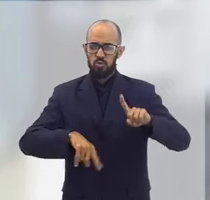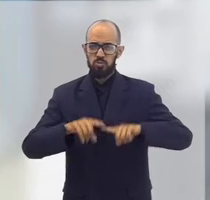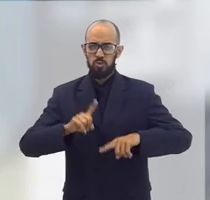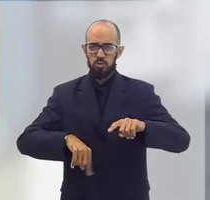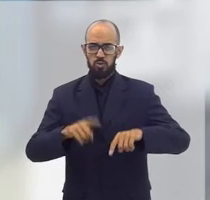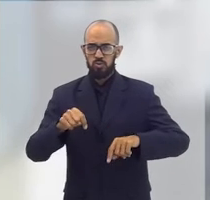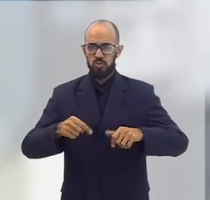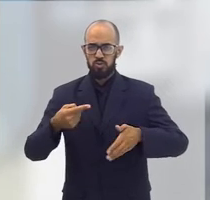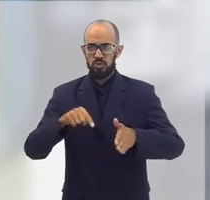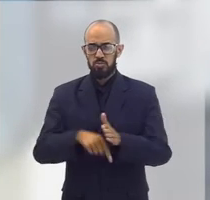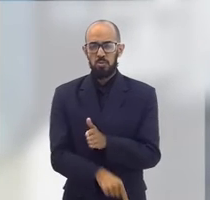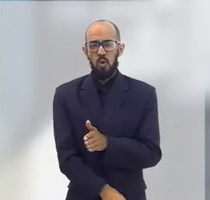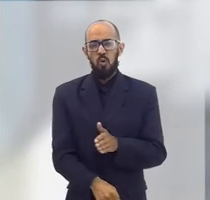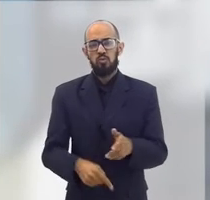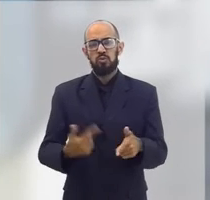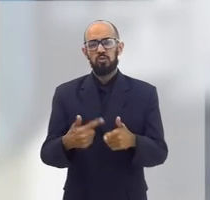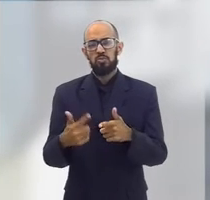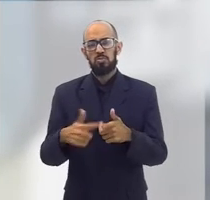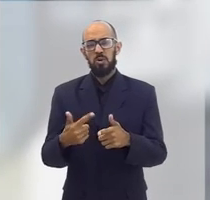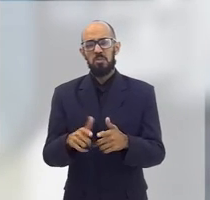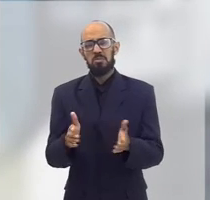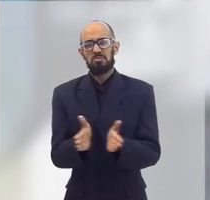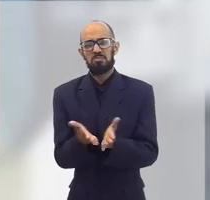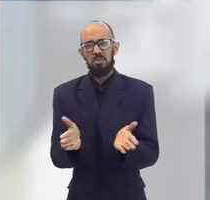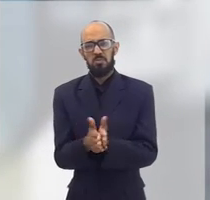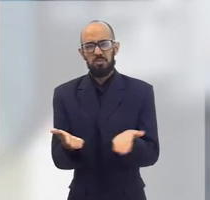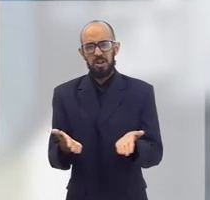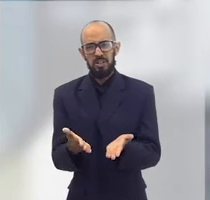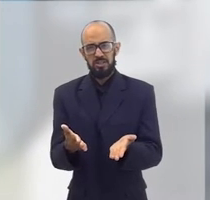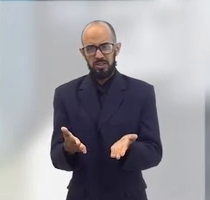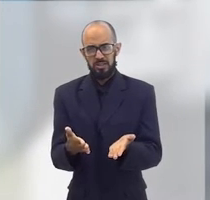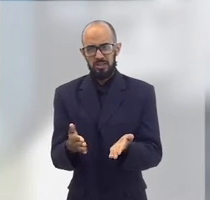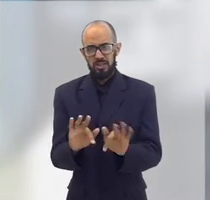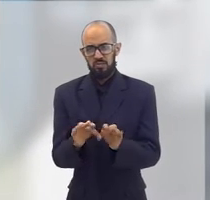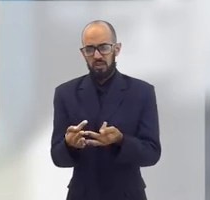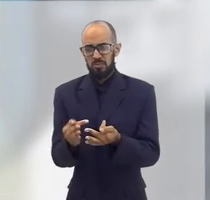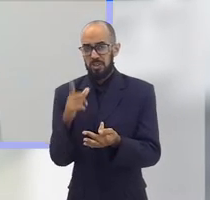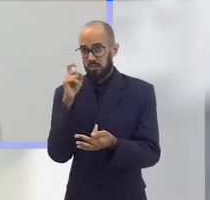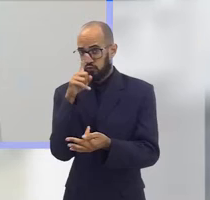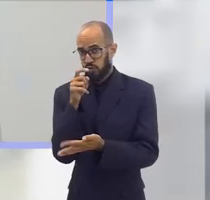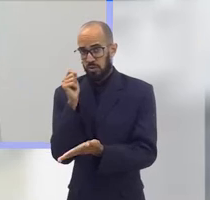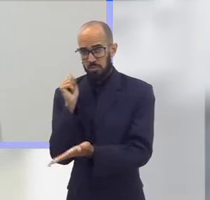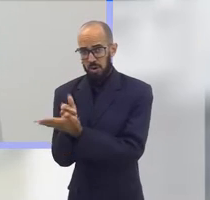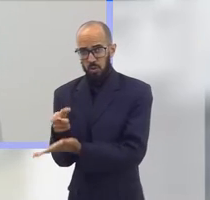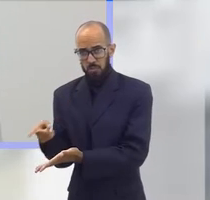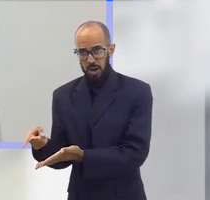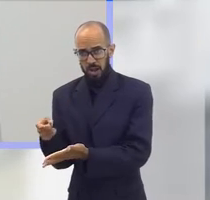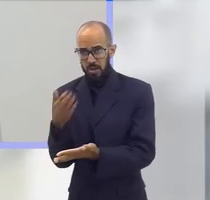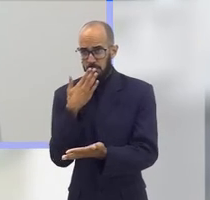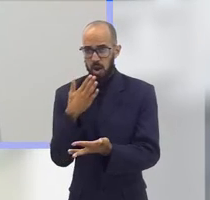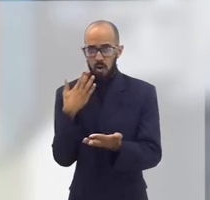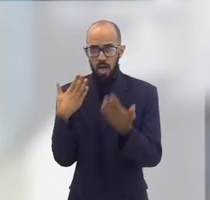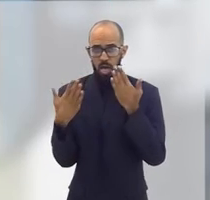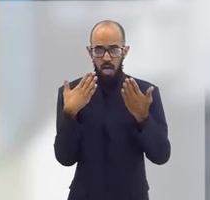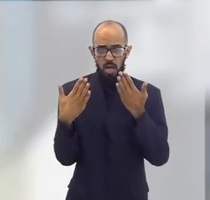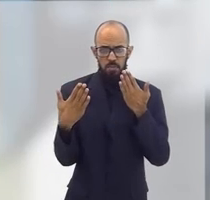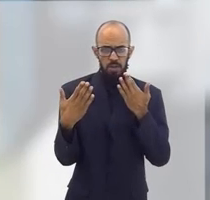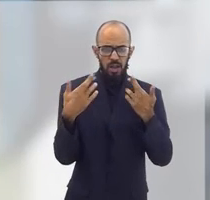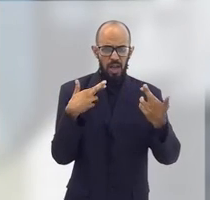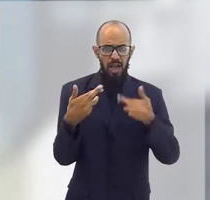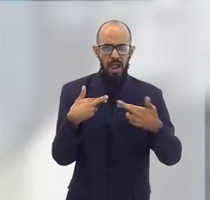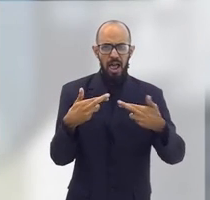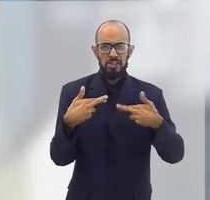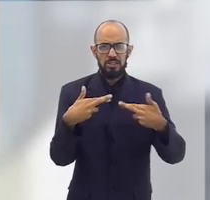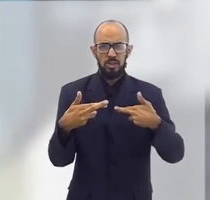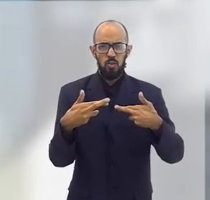mais pobres, o que aprofunda a desigualdade social. Isso impacta no poder de compra das famílias. Então, qual é a relação que a gente tem disso com